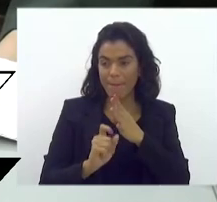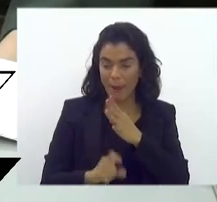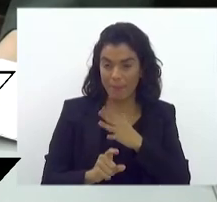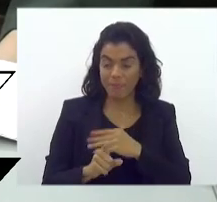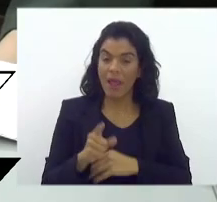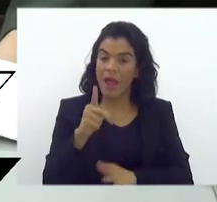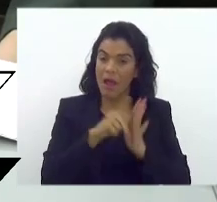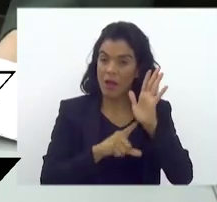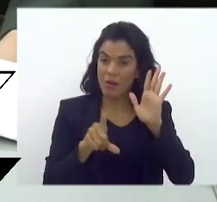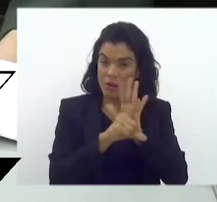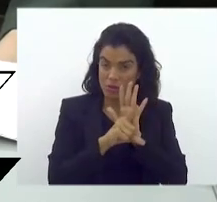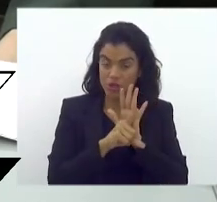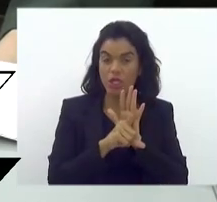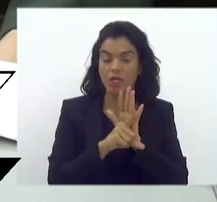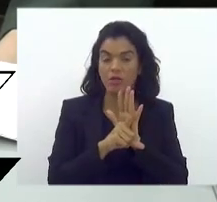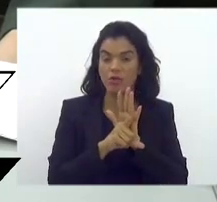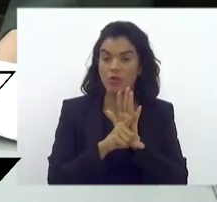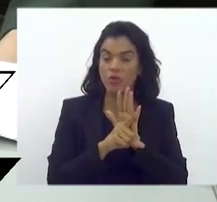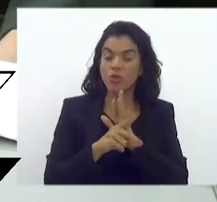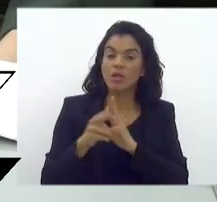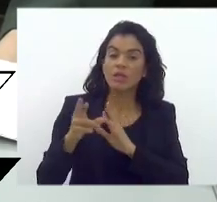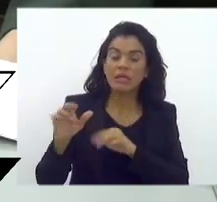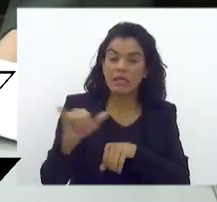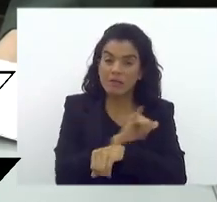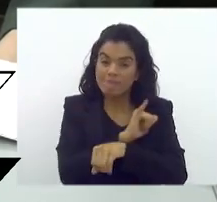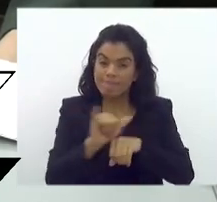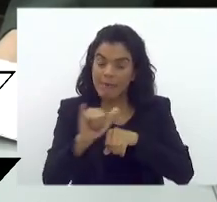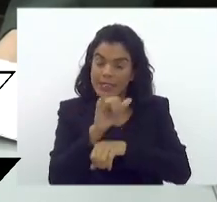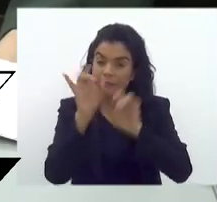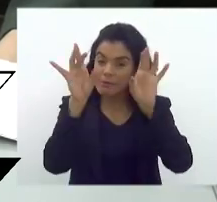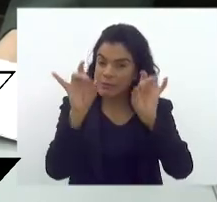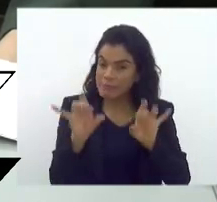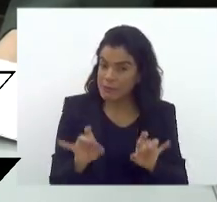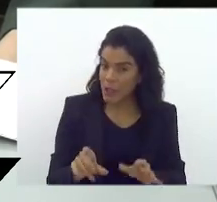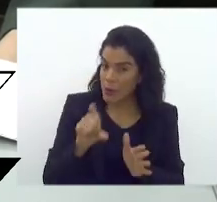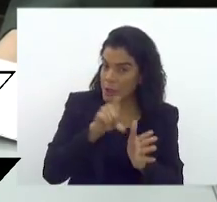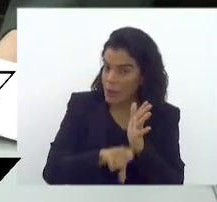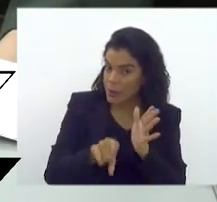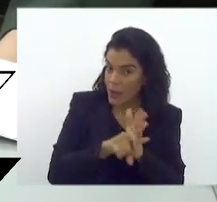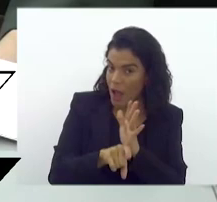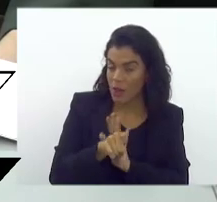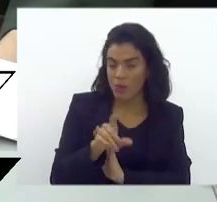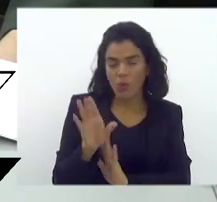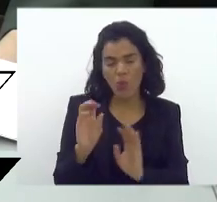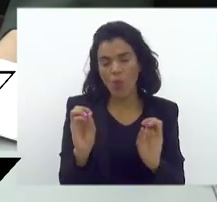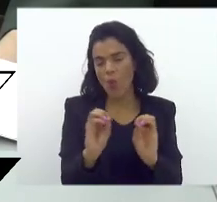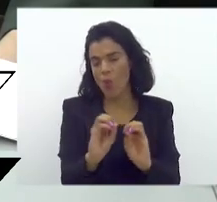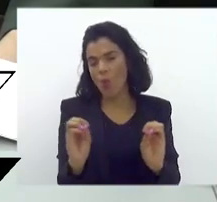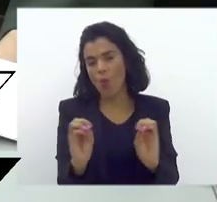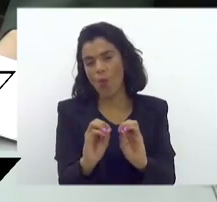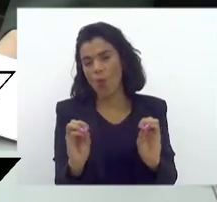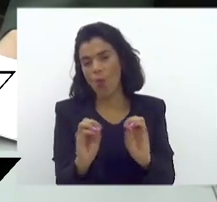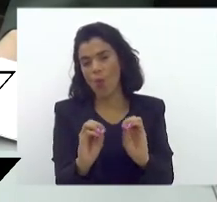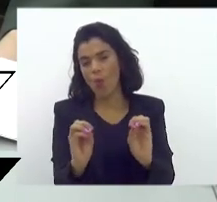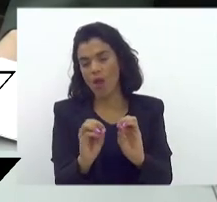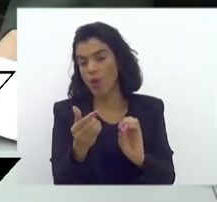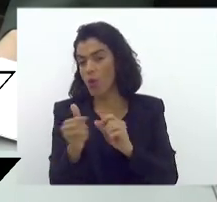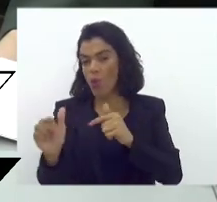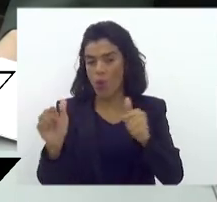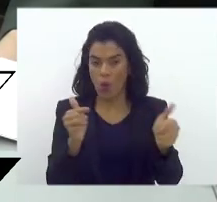um projeto de regime especial tributário, não se assemelha em nada com os